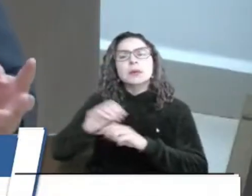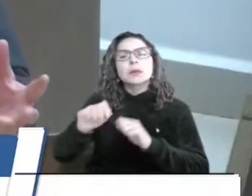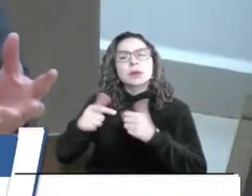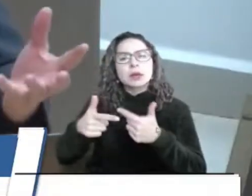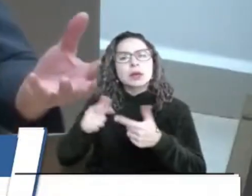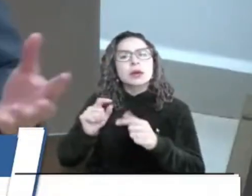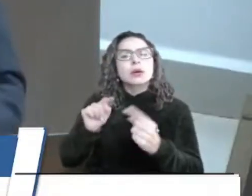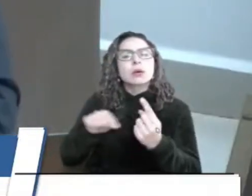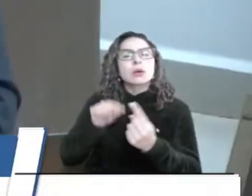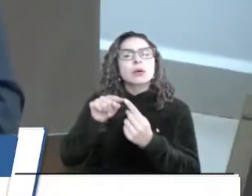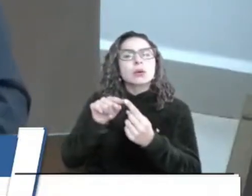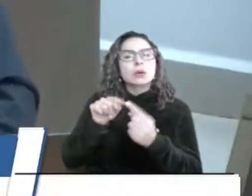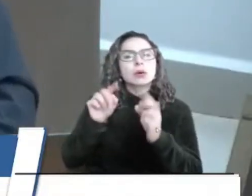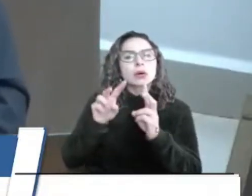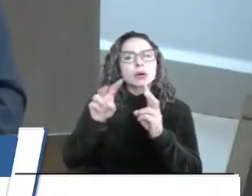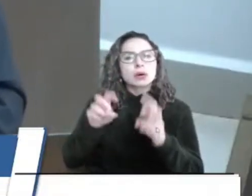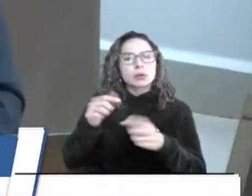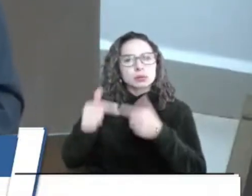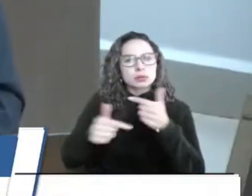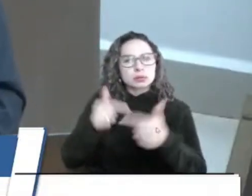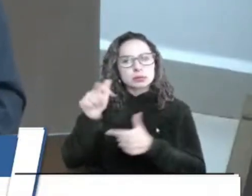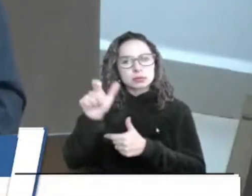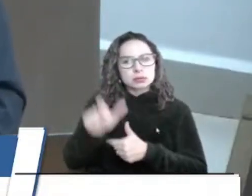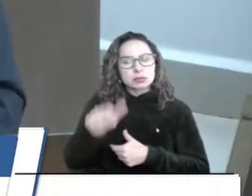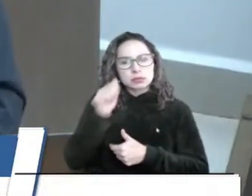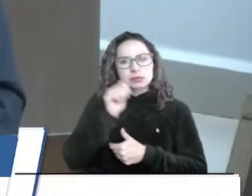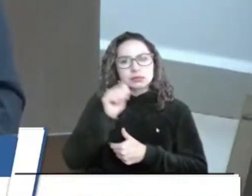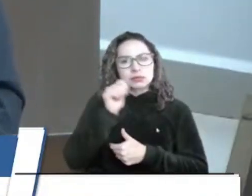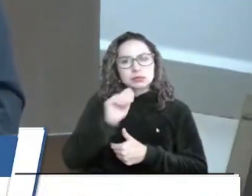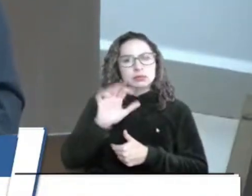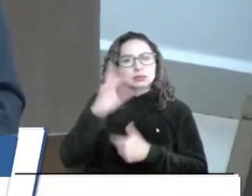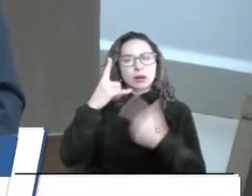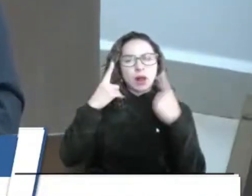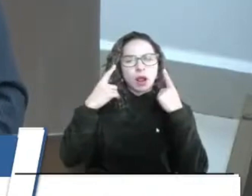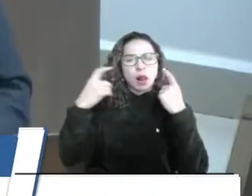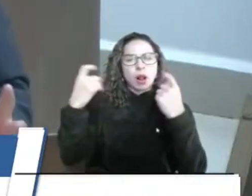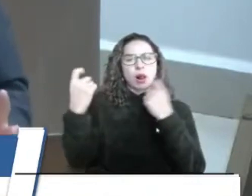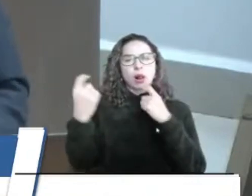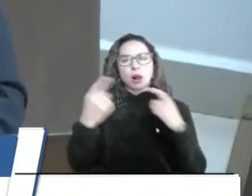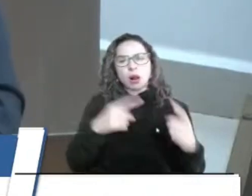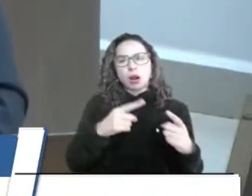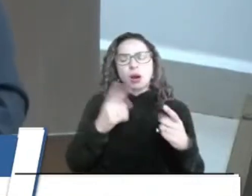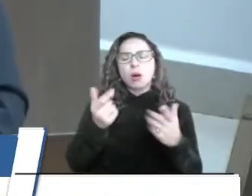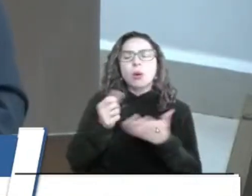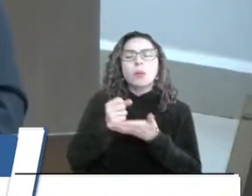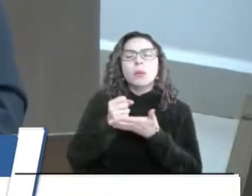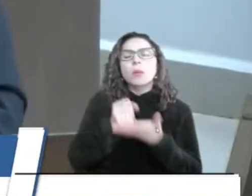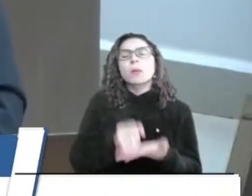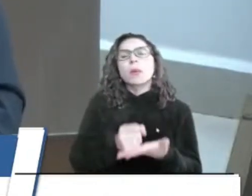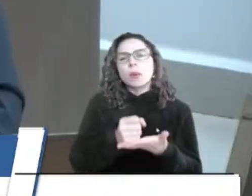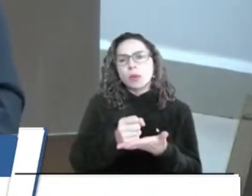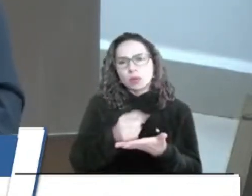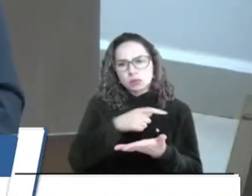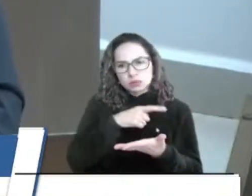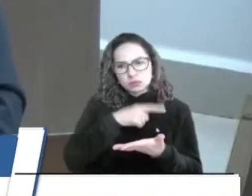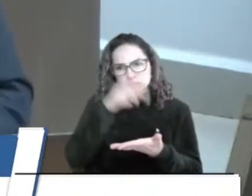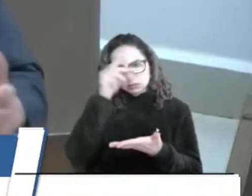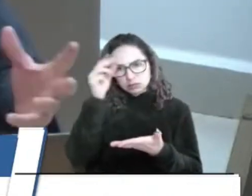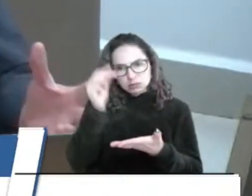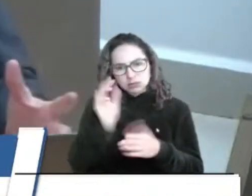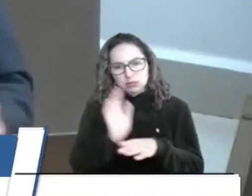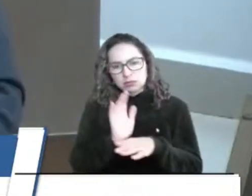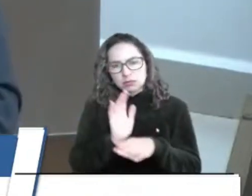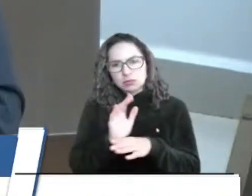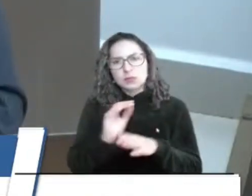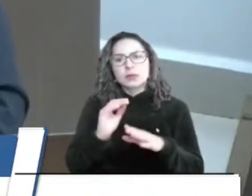em relação à servidora que foi agredida, qual o amparo que a prefeitura estava dando, a